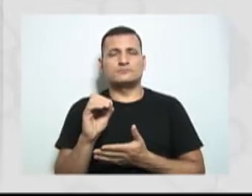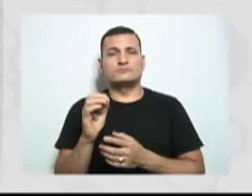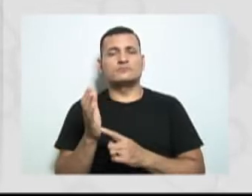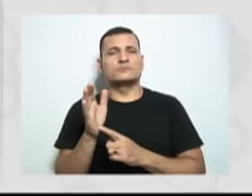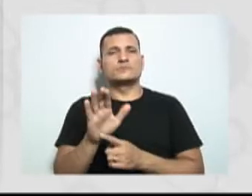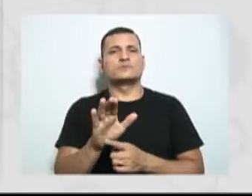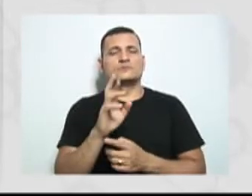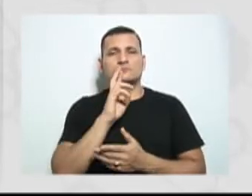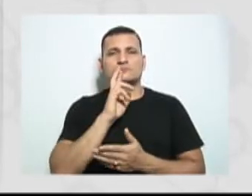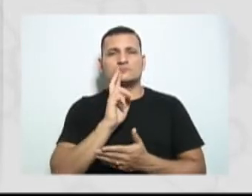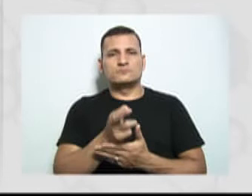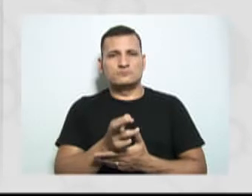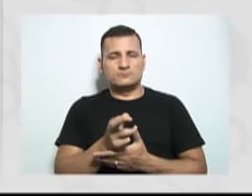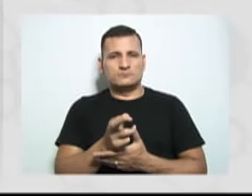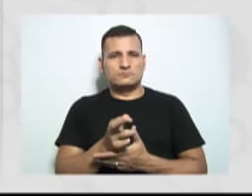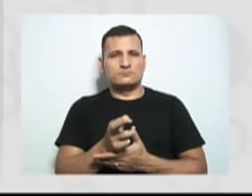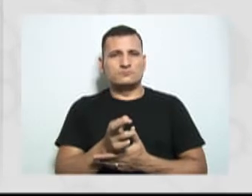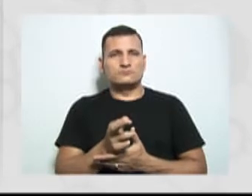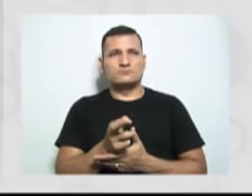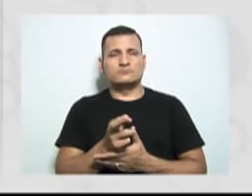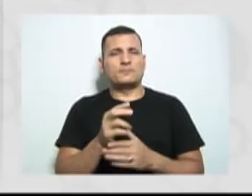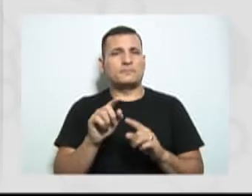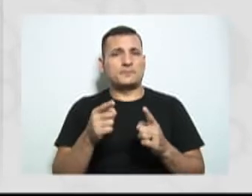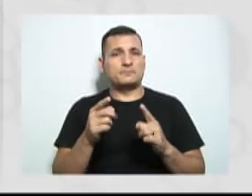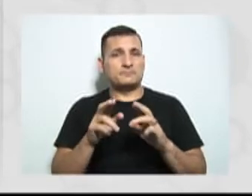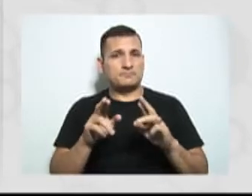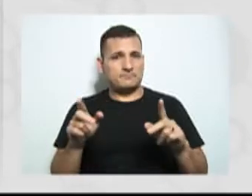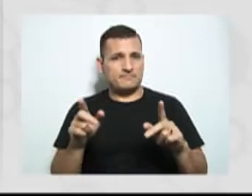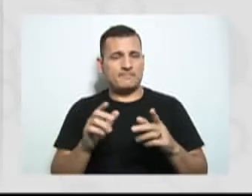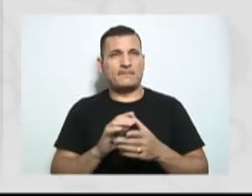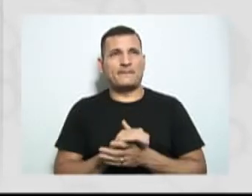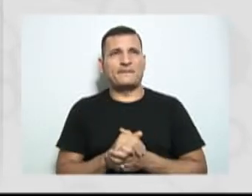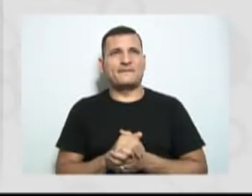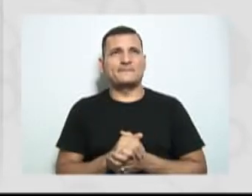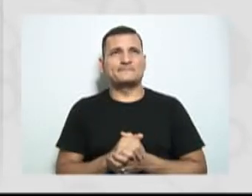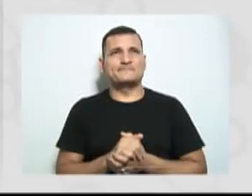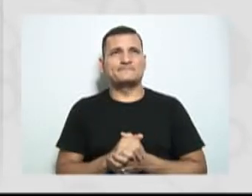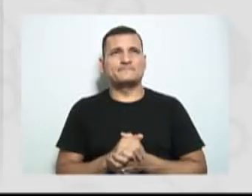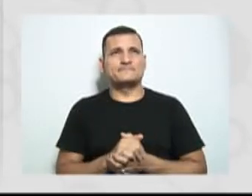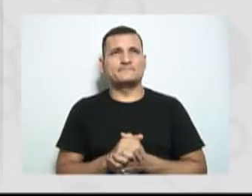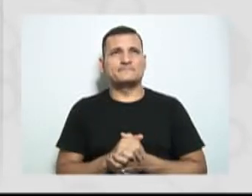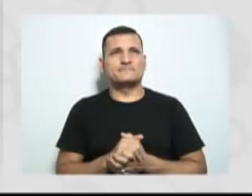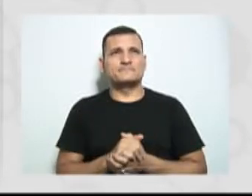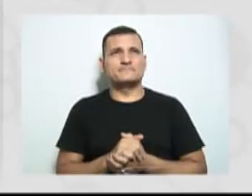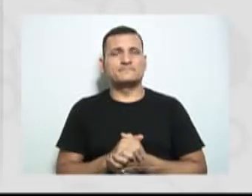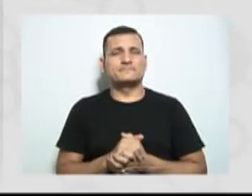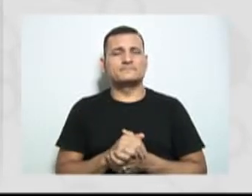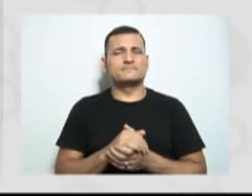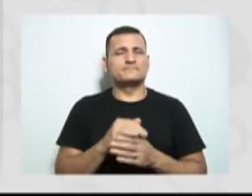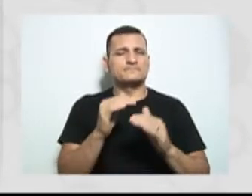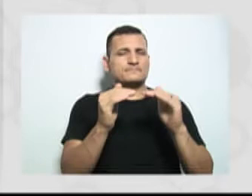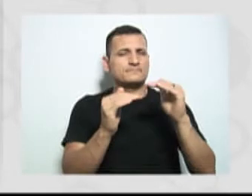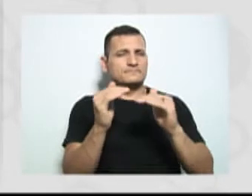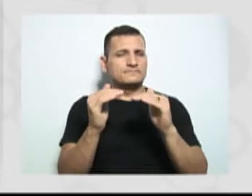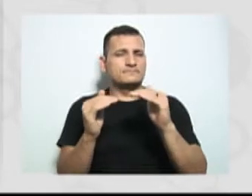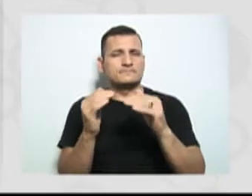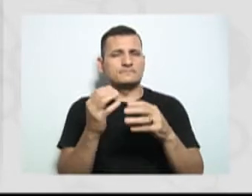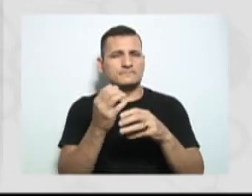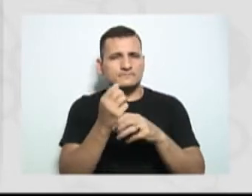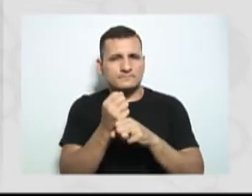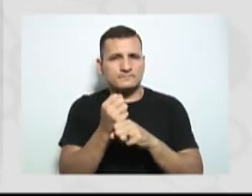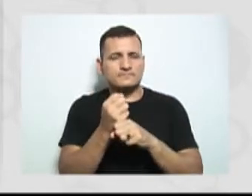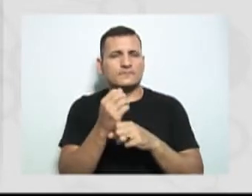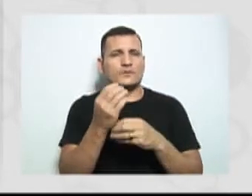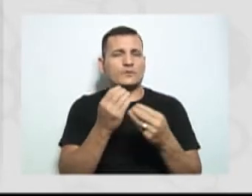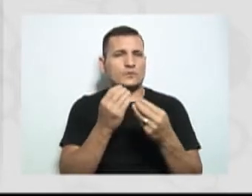do resultado do exercício, só que de uma forma diferente. O cálculo do ponto de equilíbrio, ele funciona dessa forma.